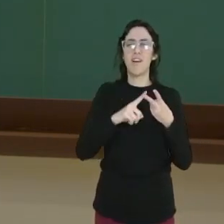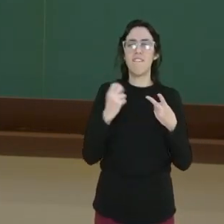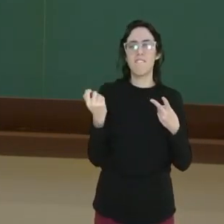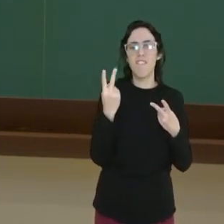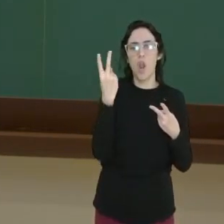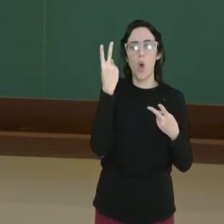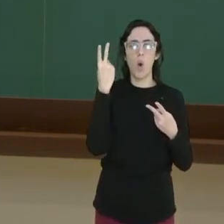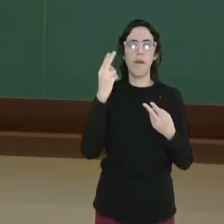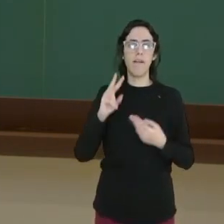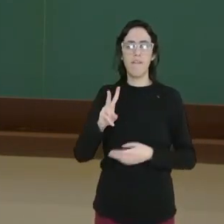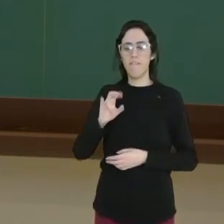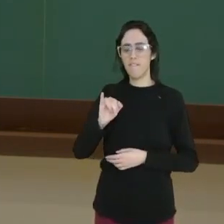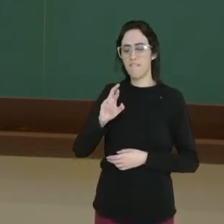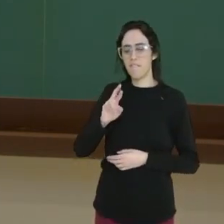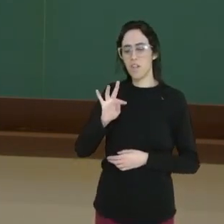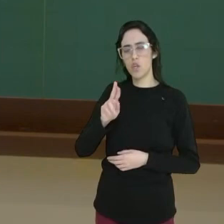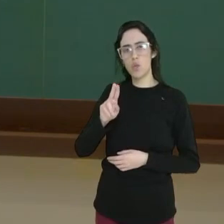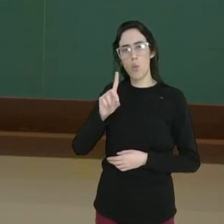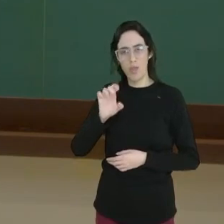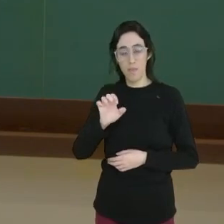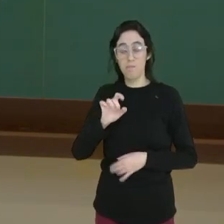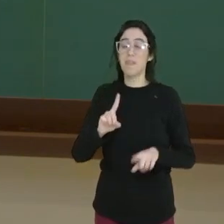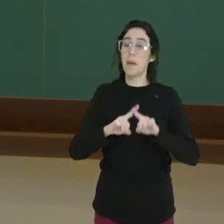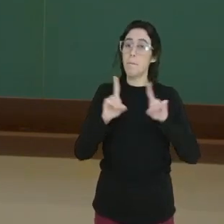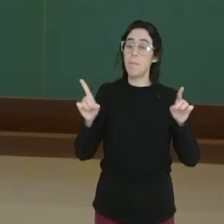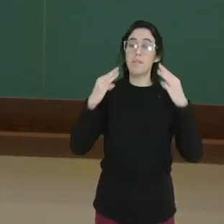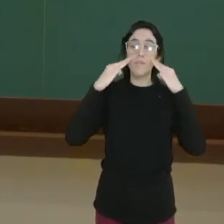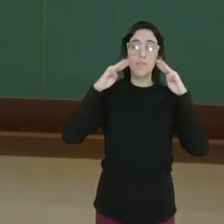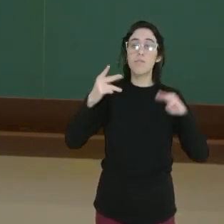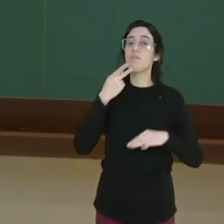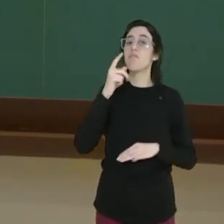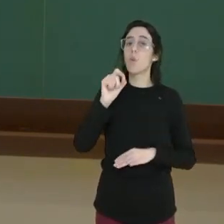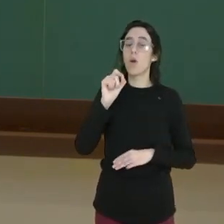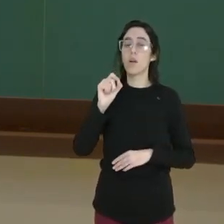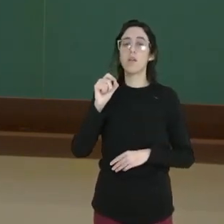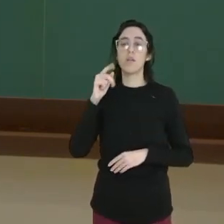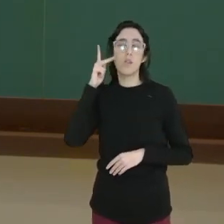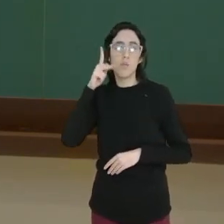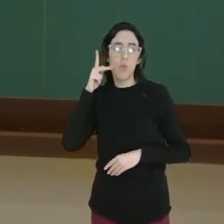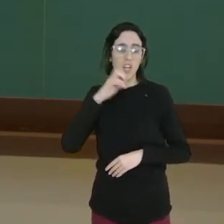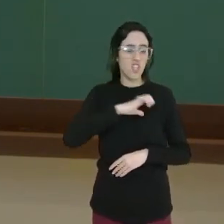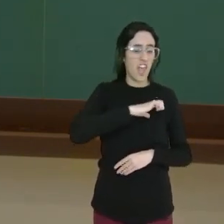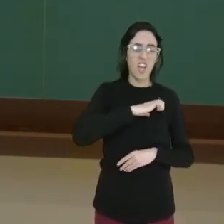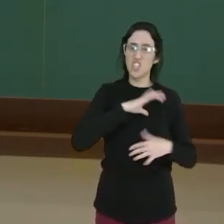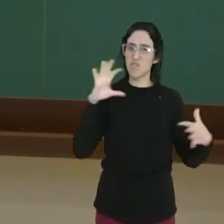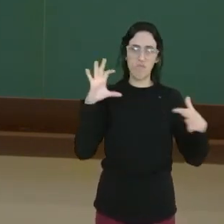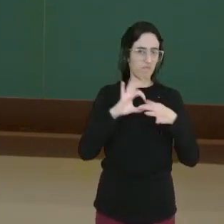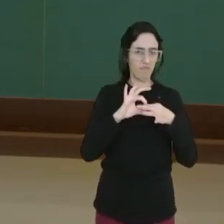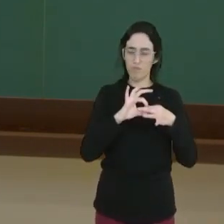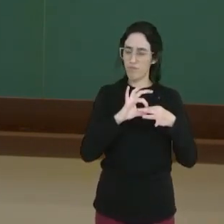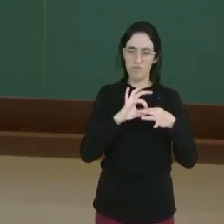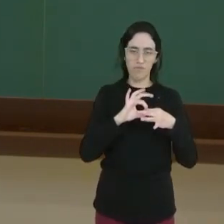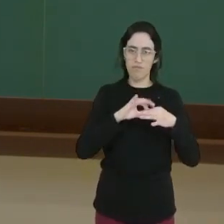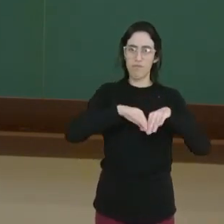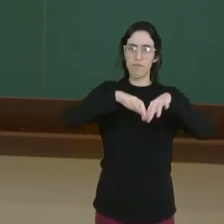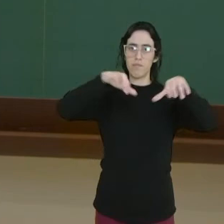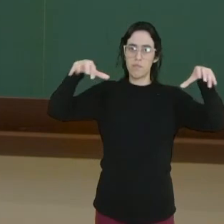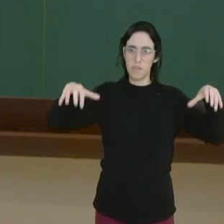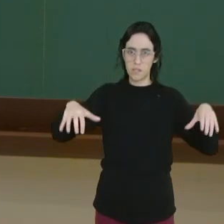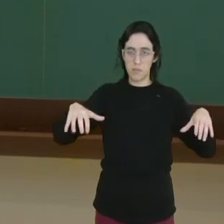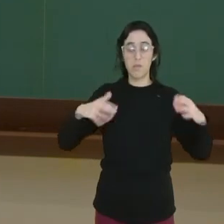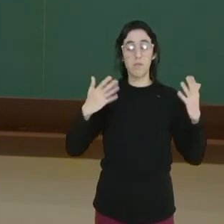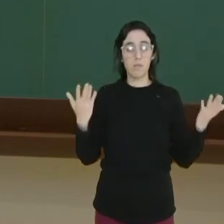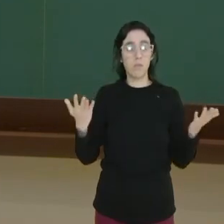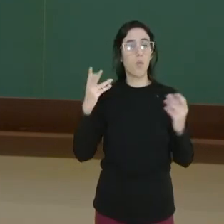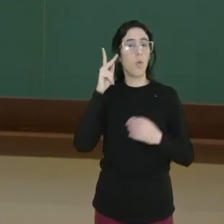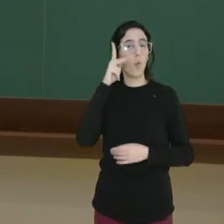No Maquiavel, política e ética não tem nenhuma relação, tá? Então a finalidade da política não